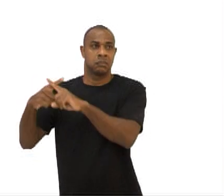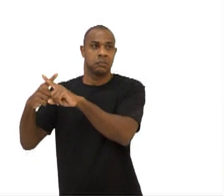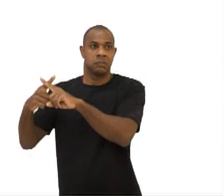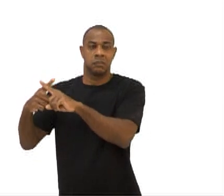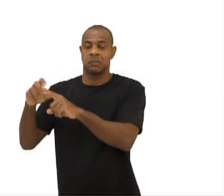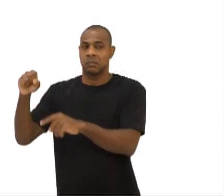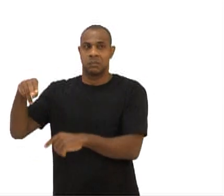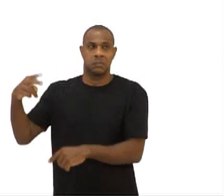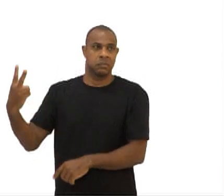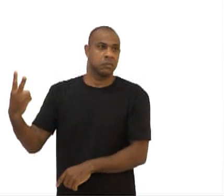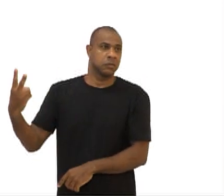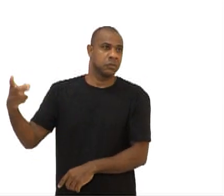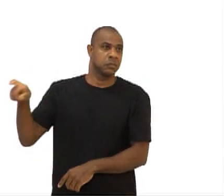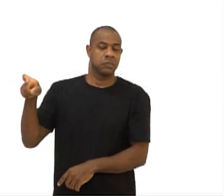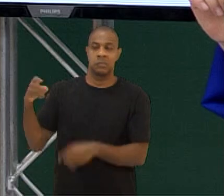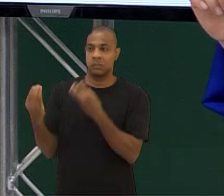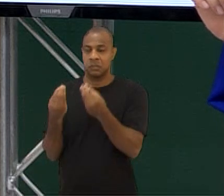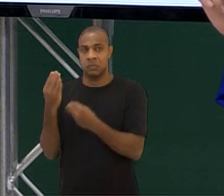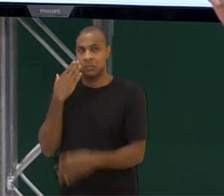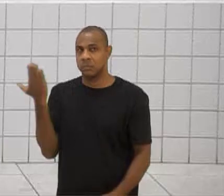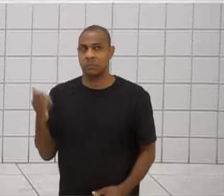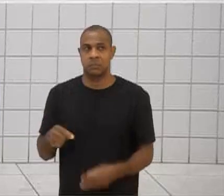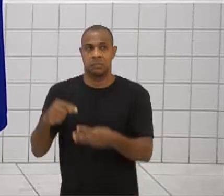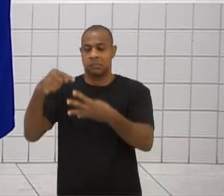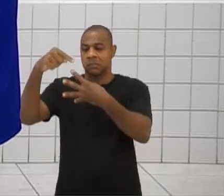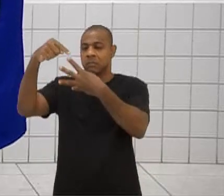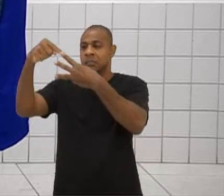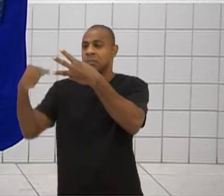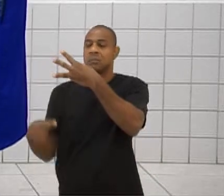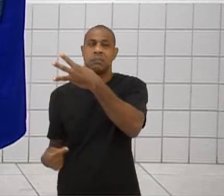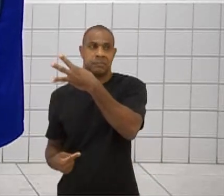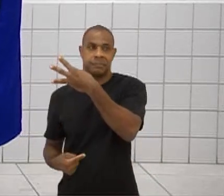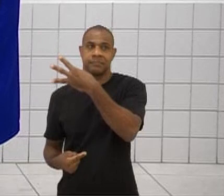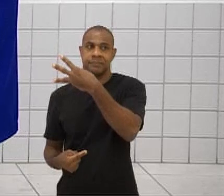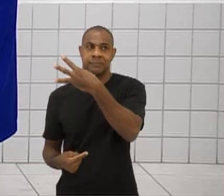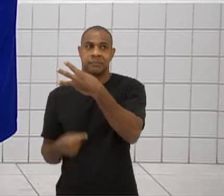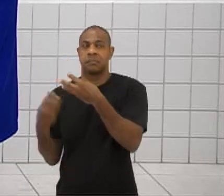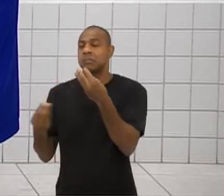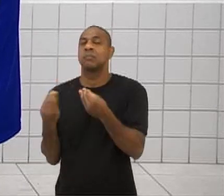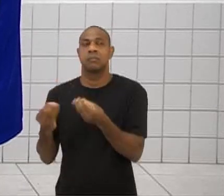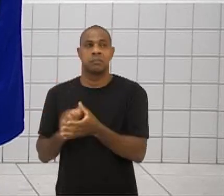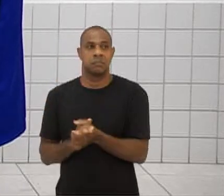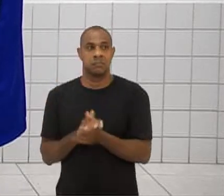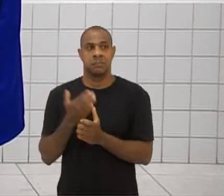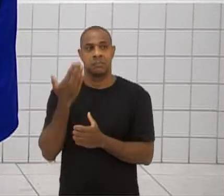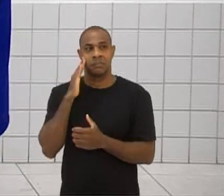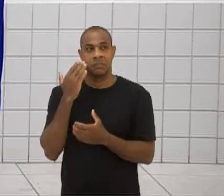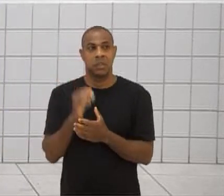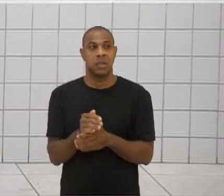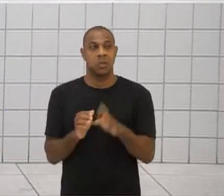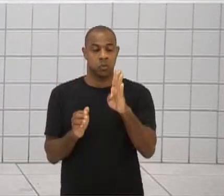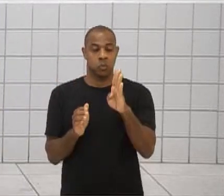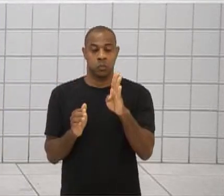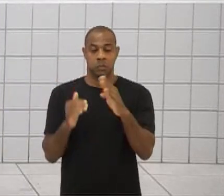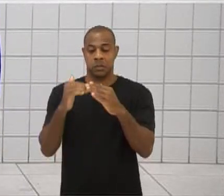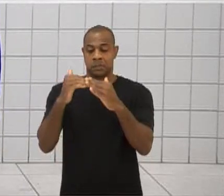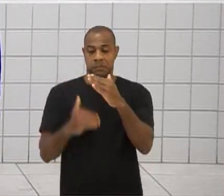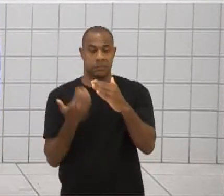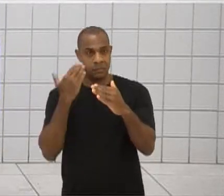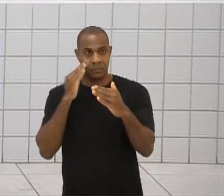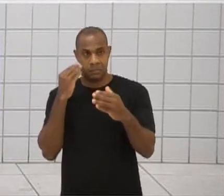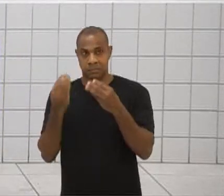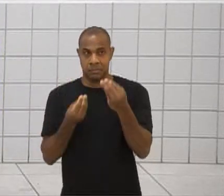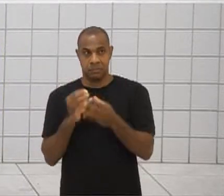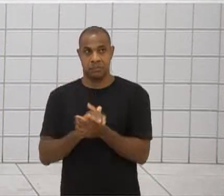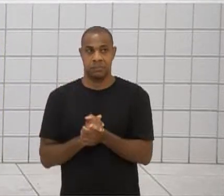para baixo, ou seja, o A é 0, ele não aparece ninguém aqui. Então, é do B para frente que a gente vai entender, tá? E olha, vocês